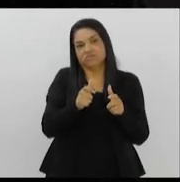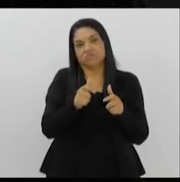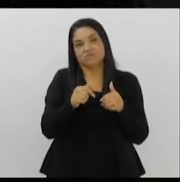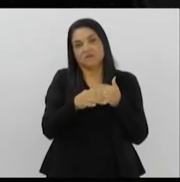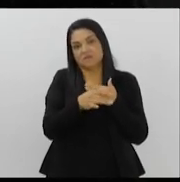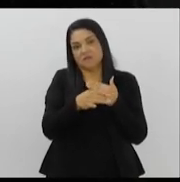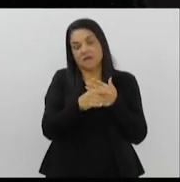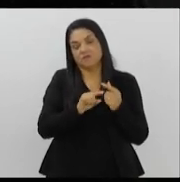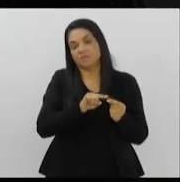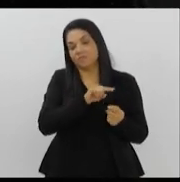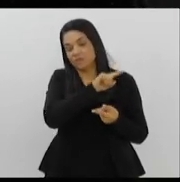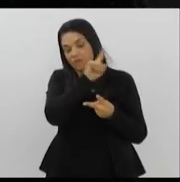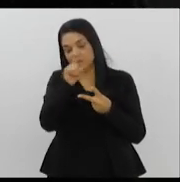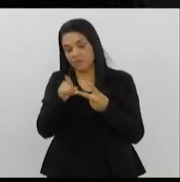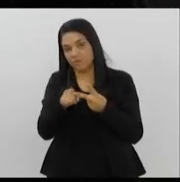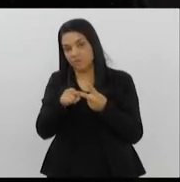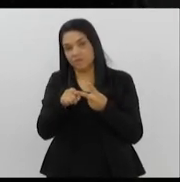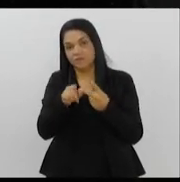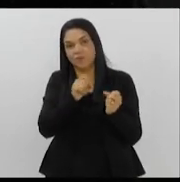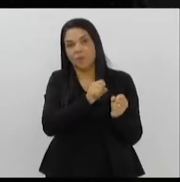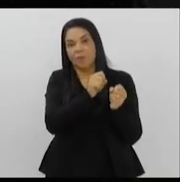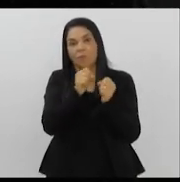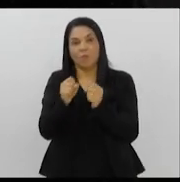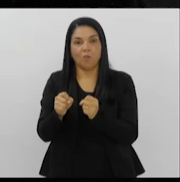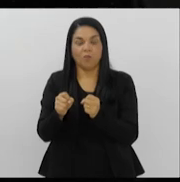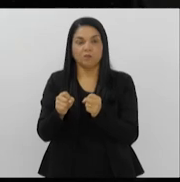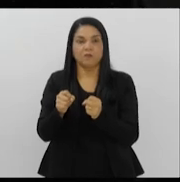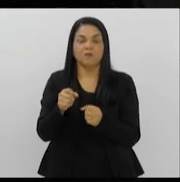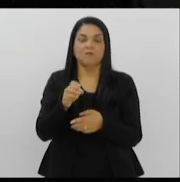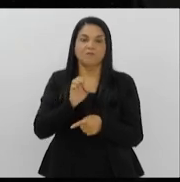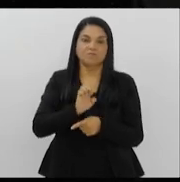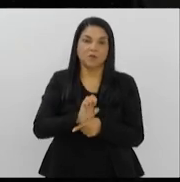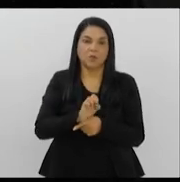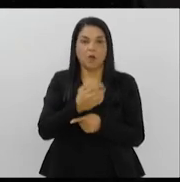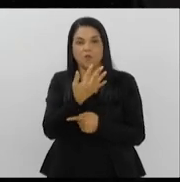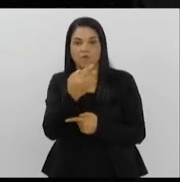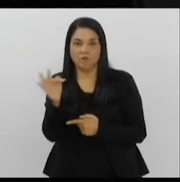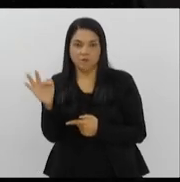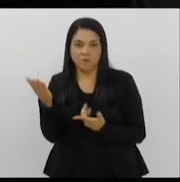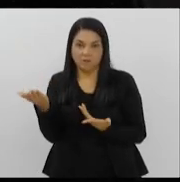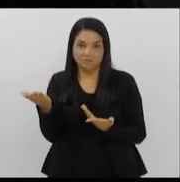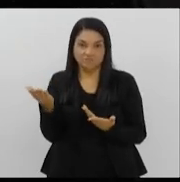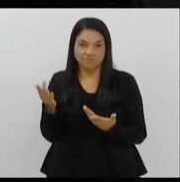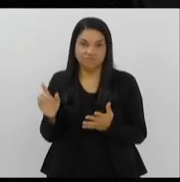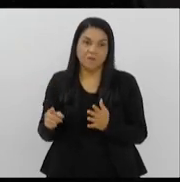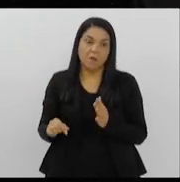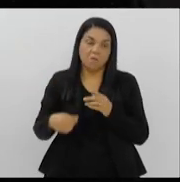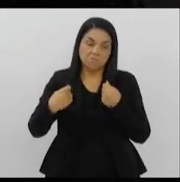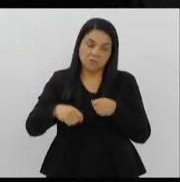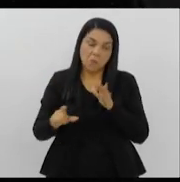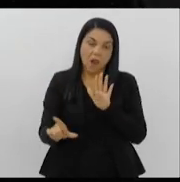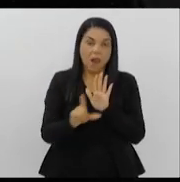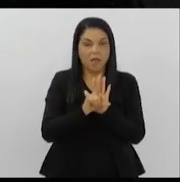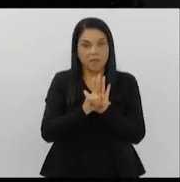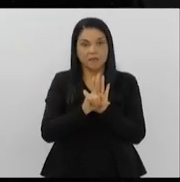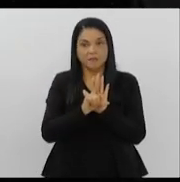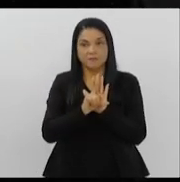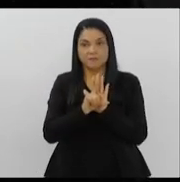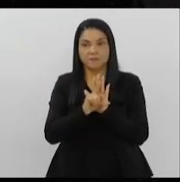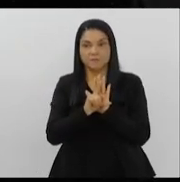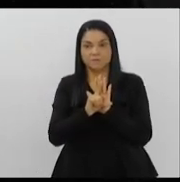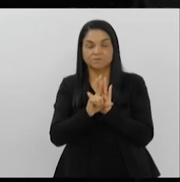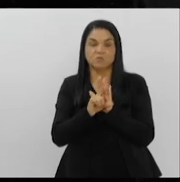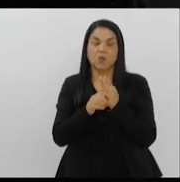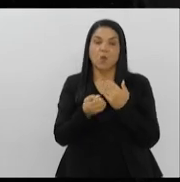nacional. Bastaria ter uma lei nesse sentido, evidentemente. Ou você vai ter que prorrogar o mandato